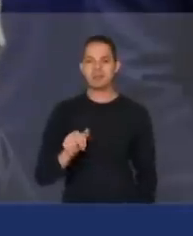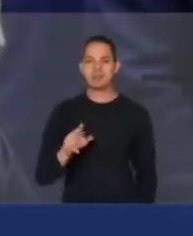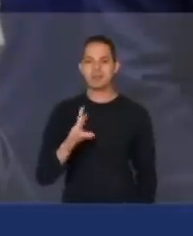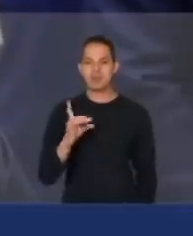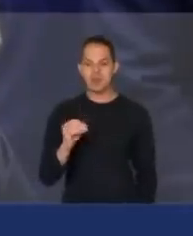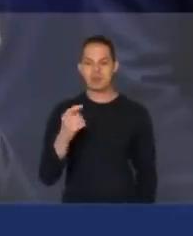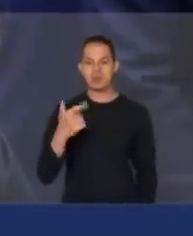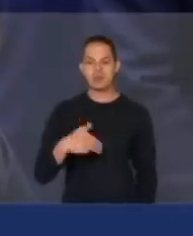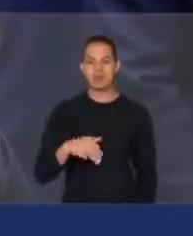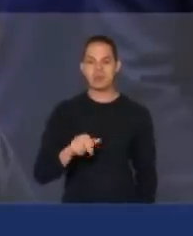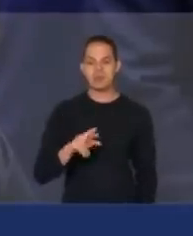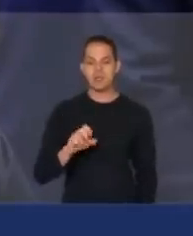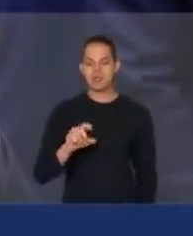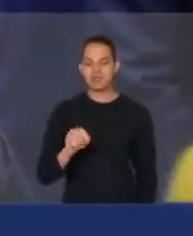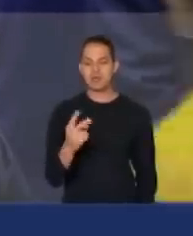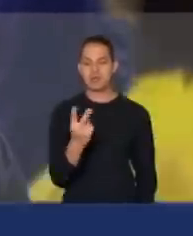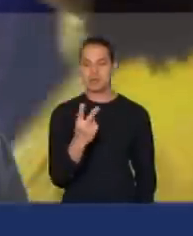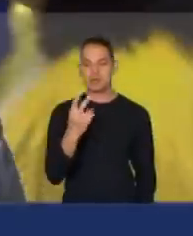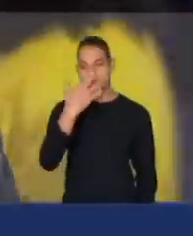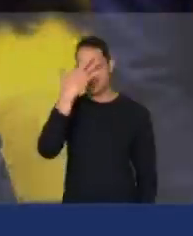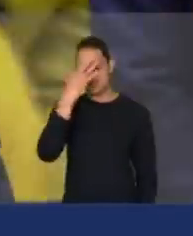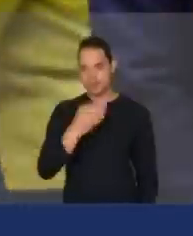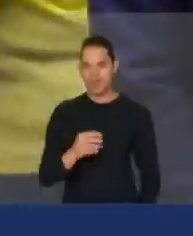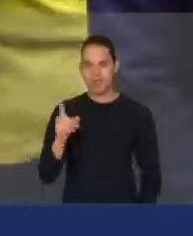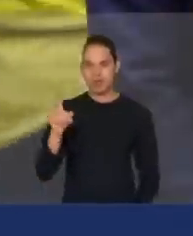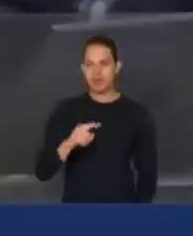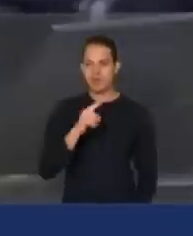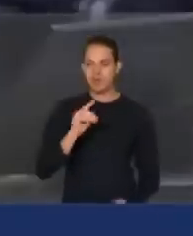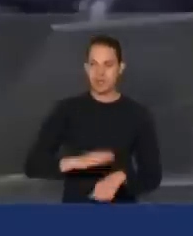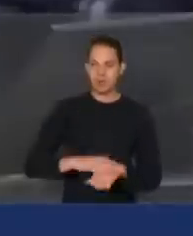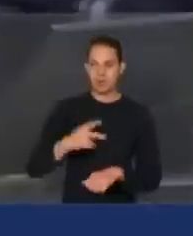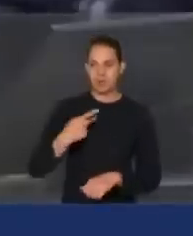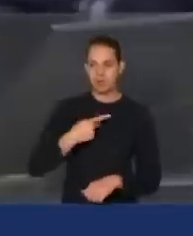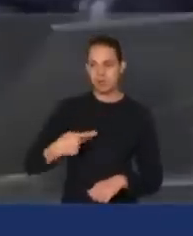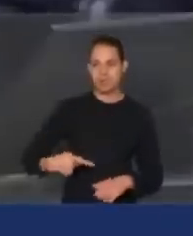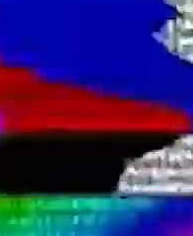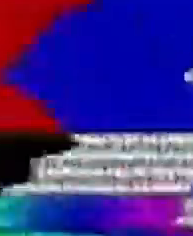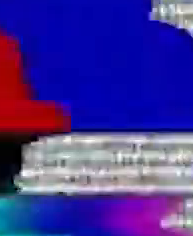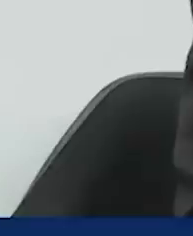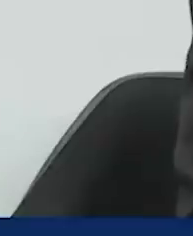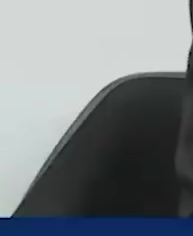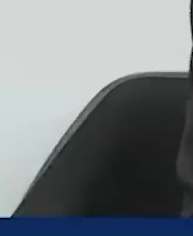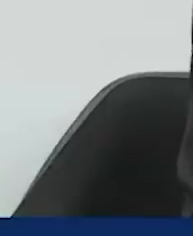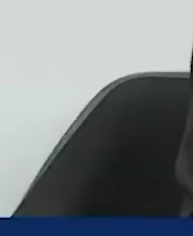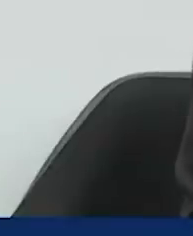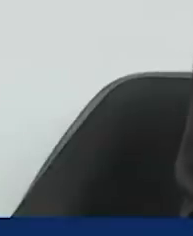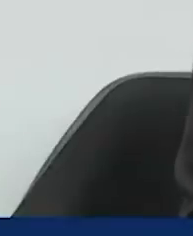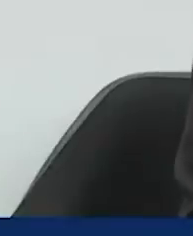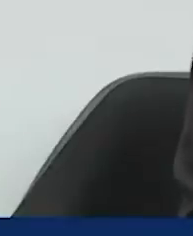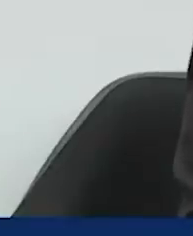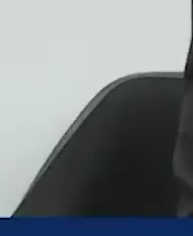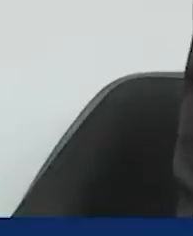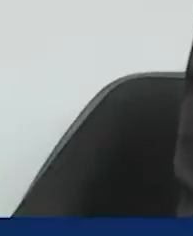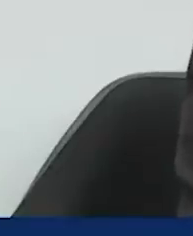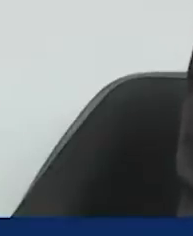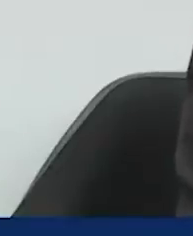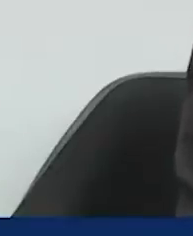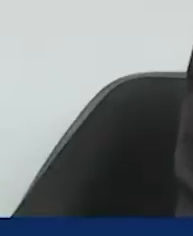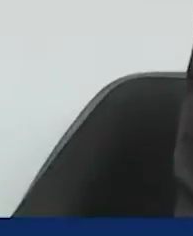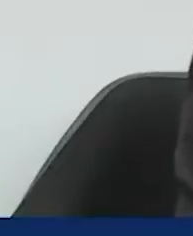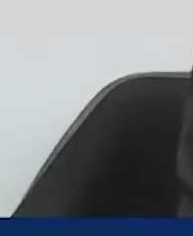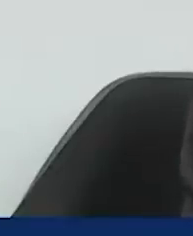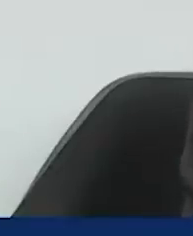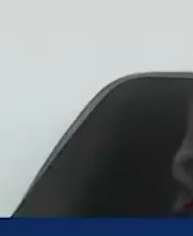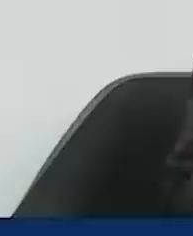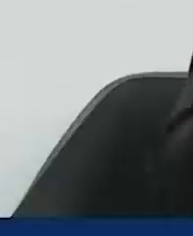e para a gente conseguir derrubar esse veto do presidente da República hoje. Parabéns, deputado Kim. Mesmo após encerrado o trabalho da